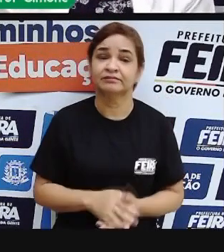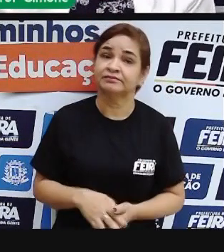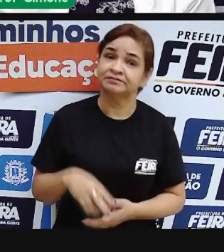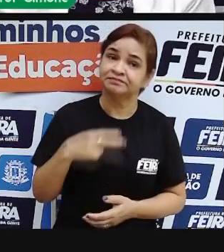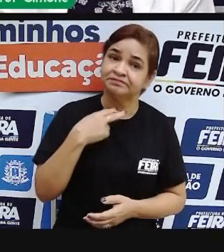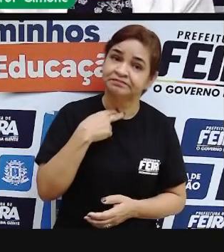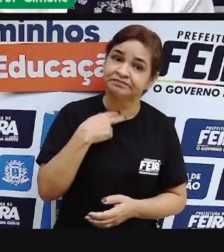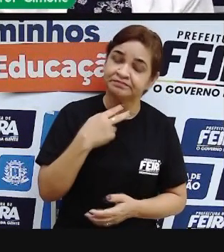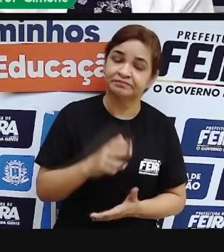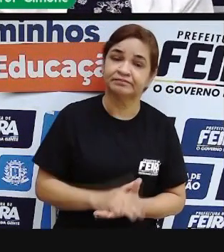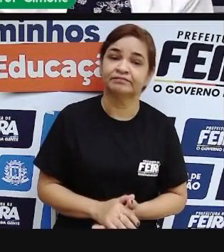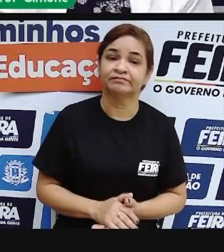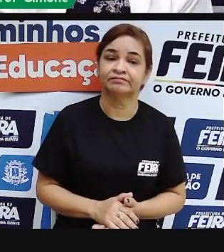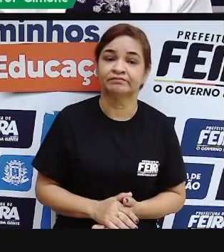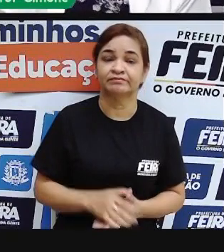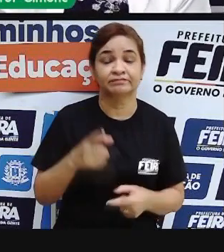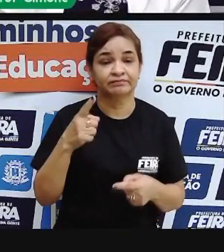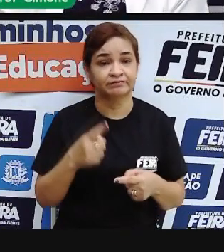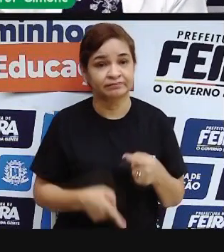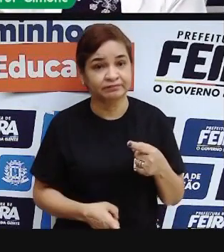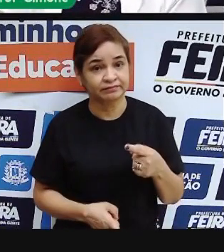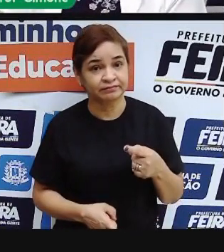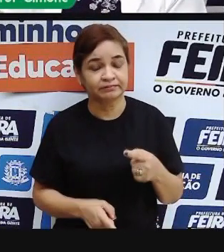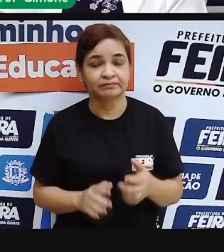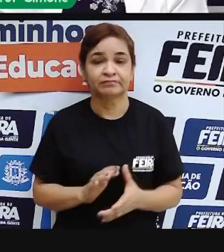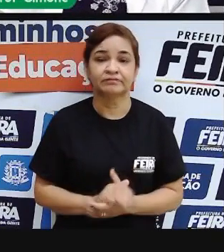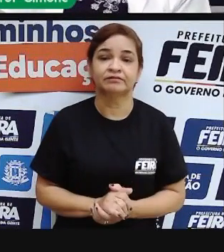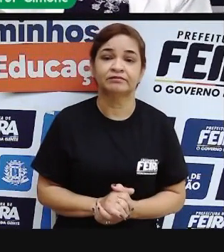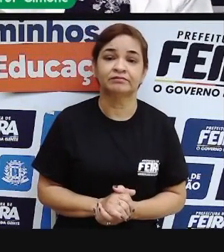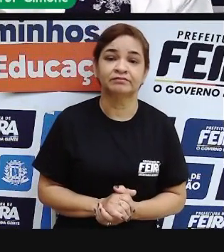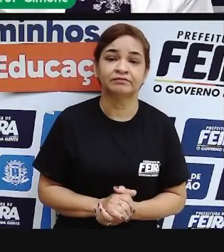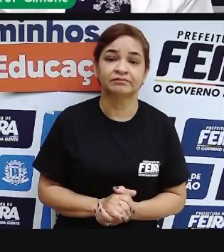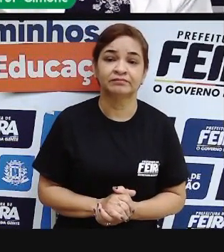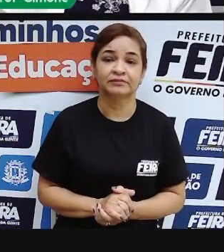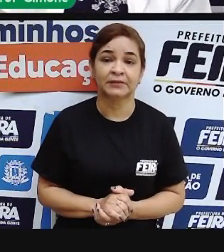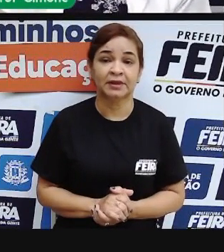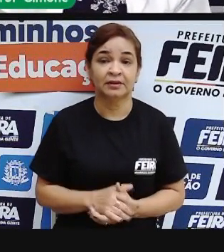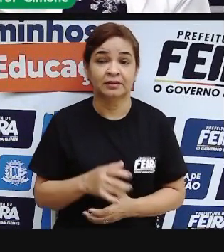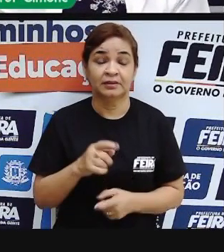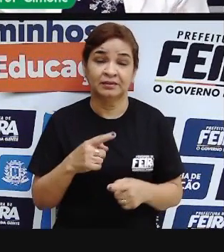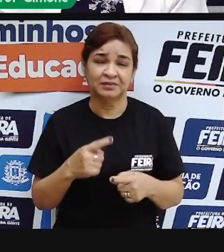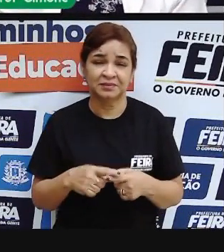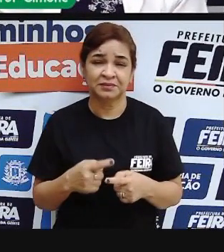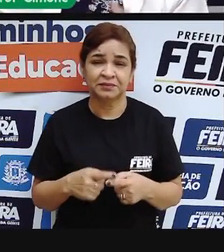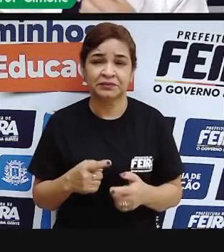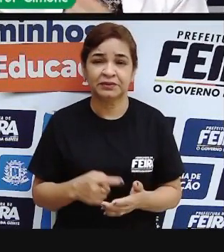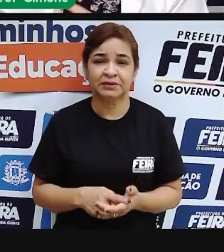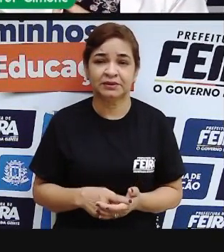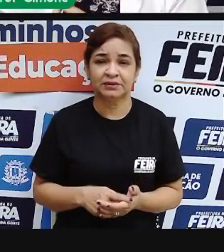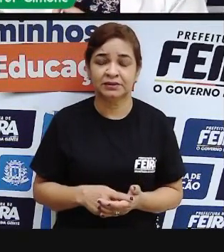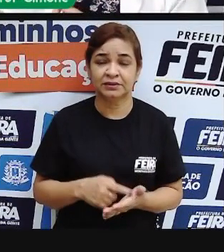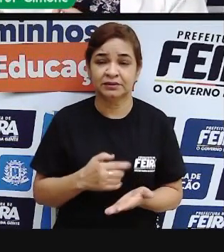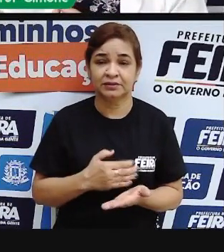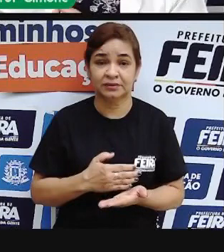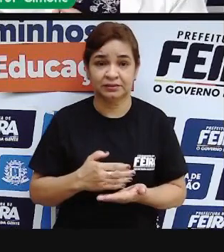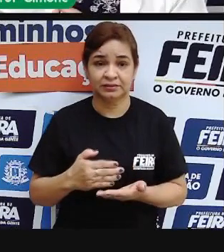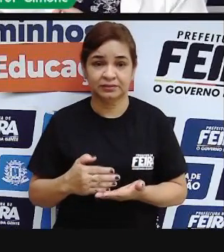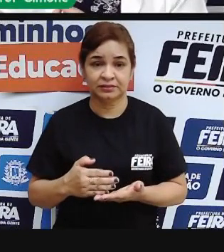restrições por questões de segurança. Tradicionalmente, a soltura de balões indica o início da